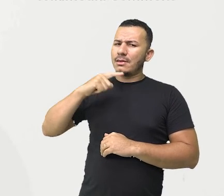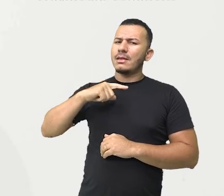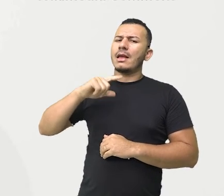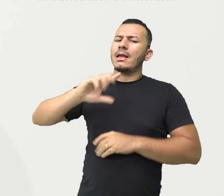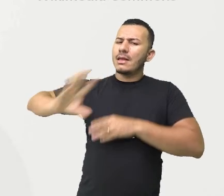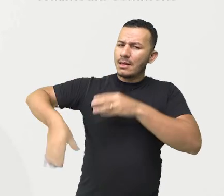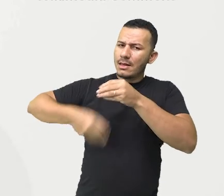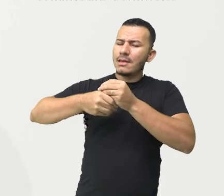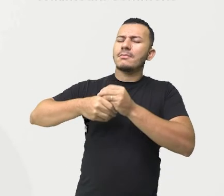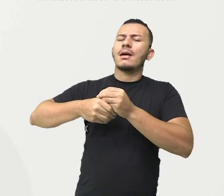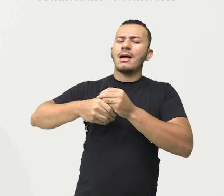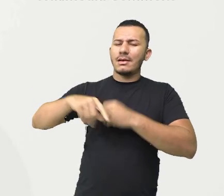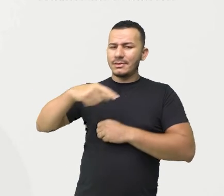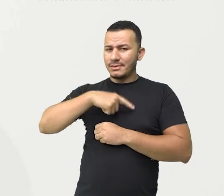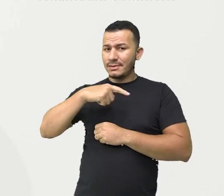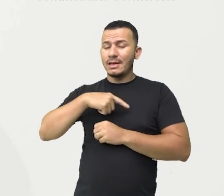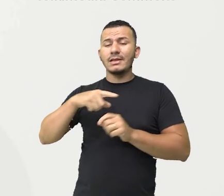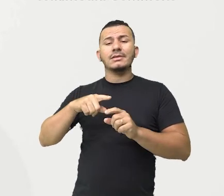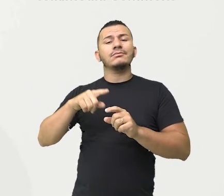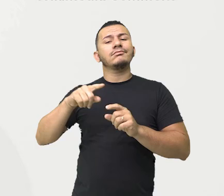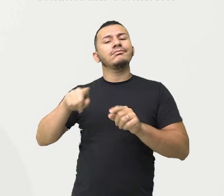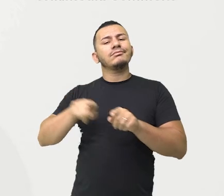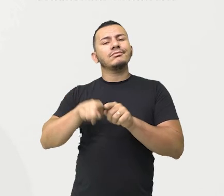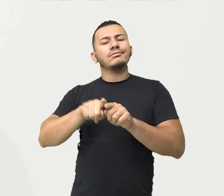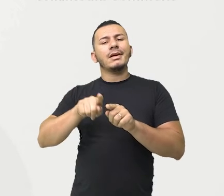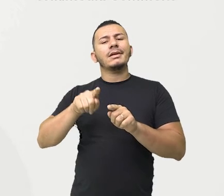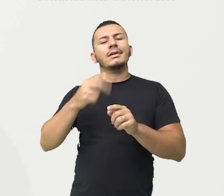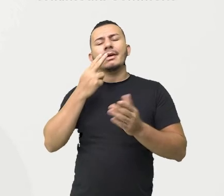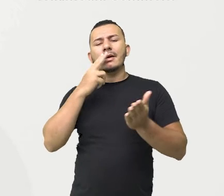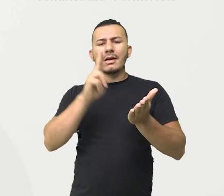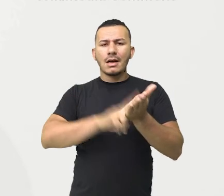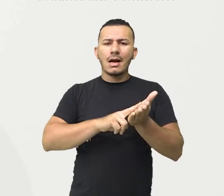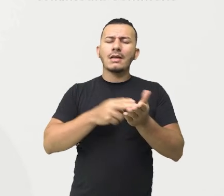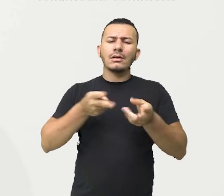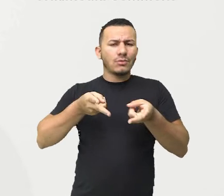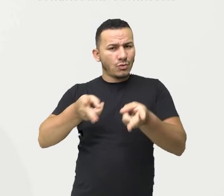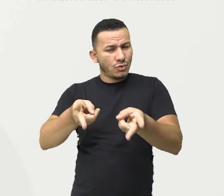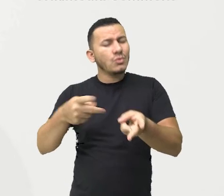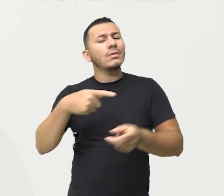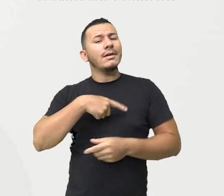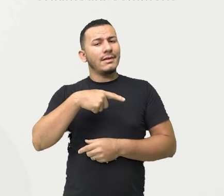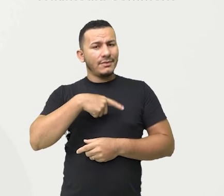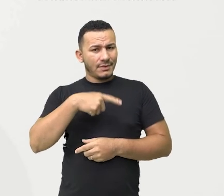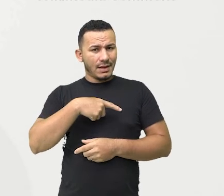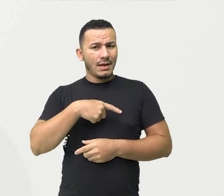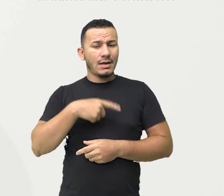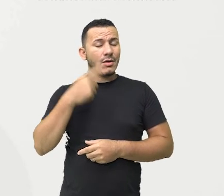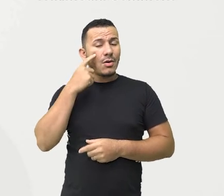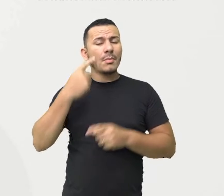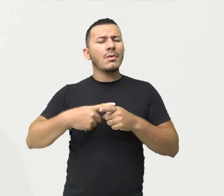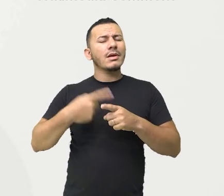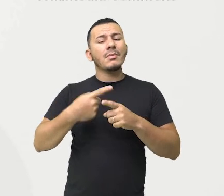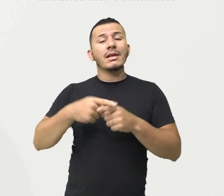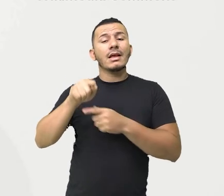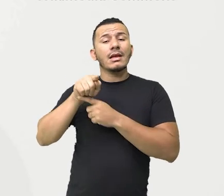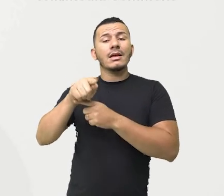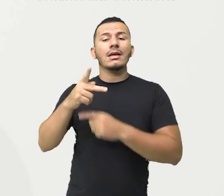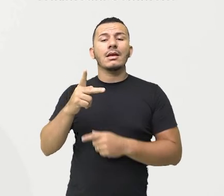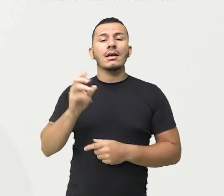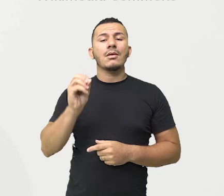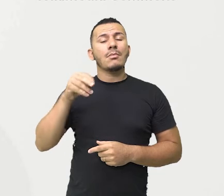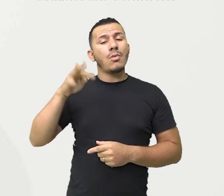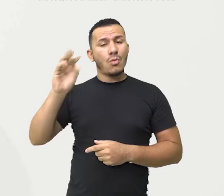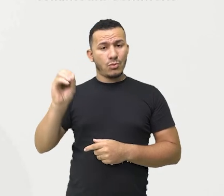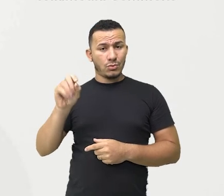um trecho da carta antes e depois a carta continua. Lembra sempre da pontuação, tá,